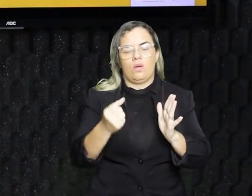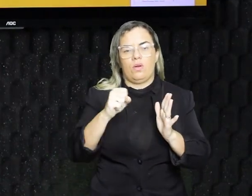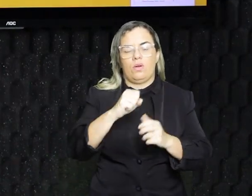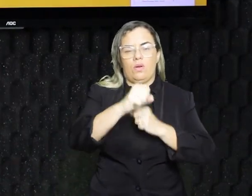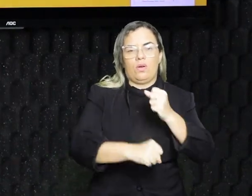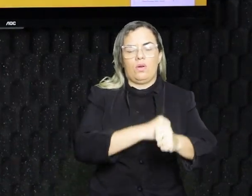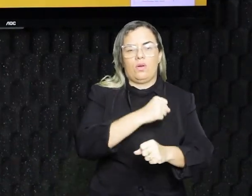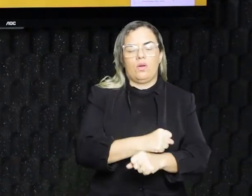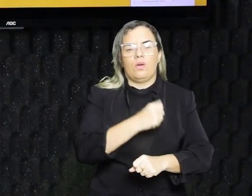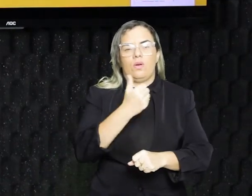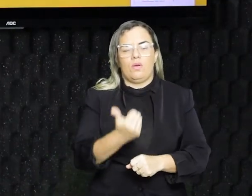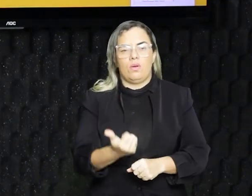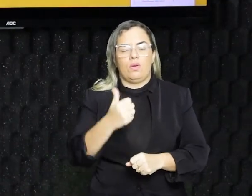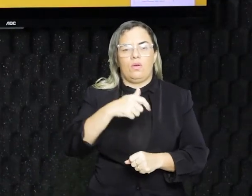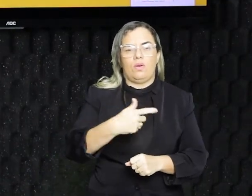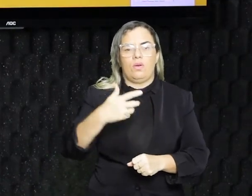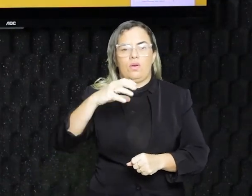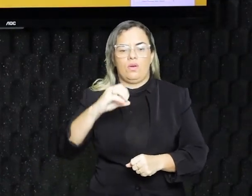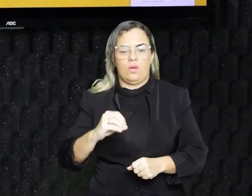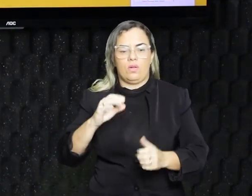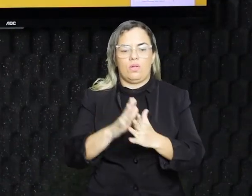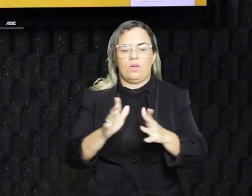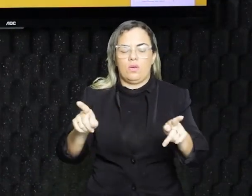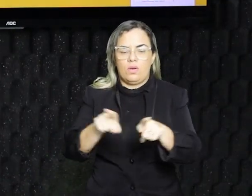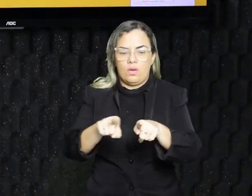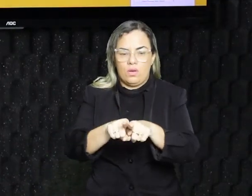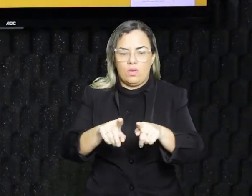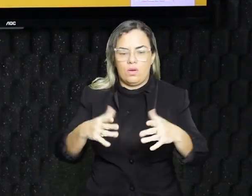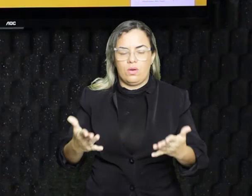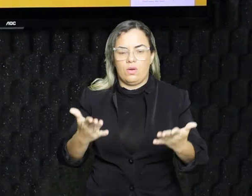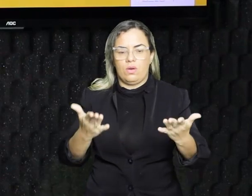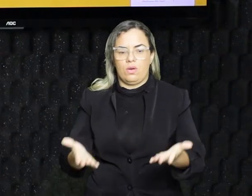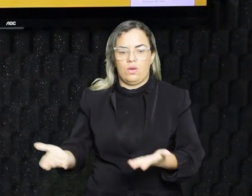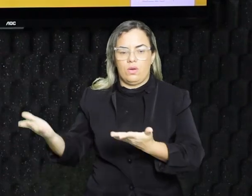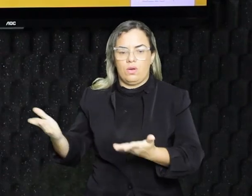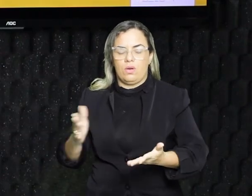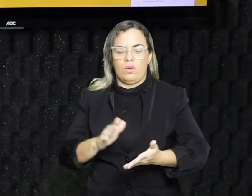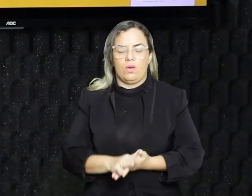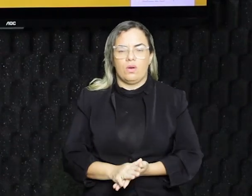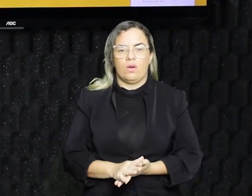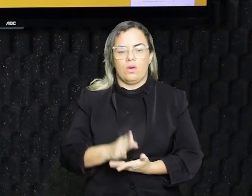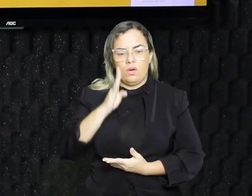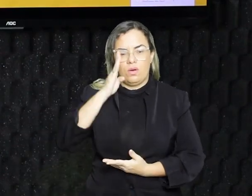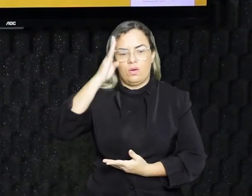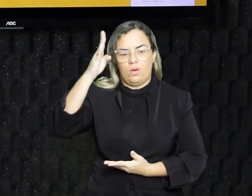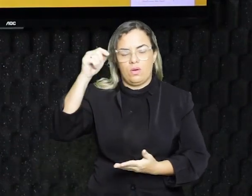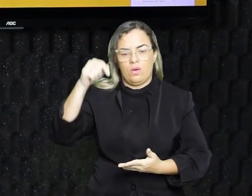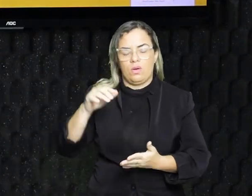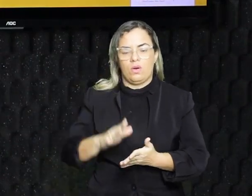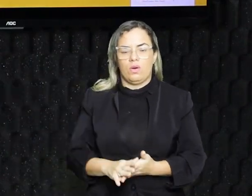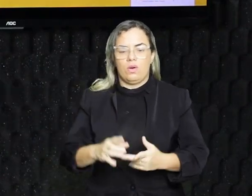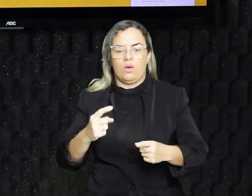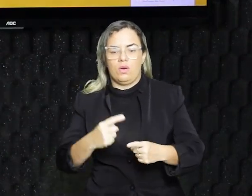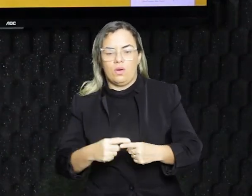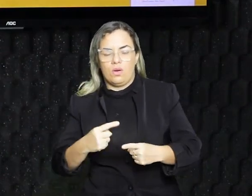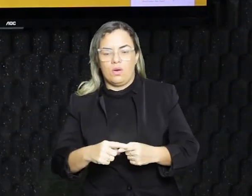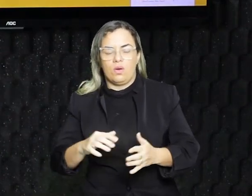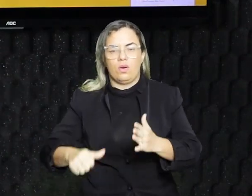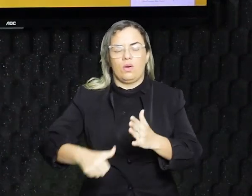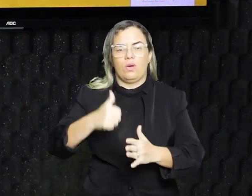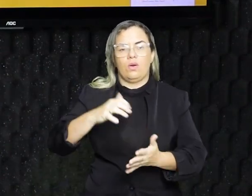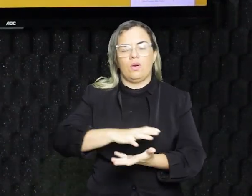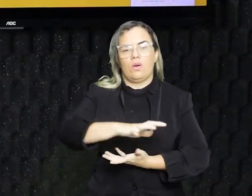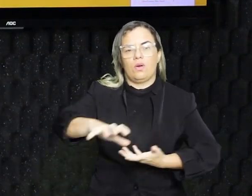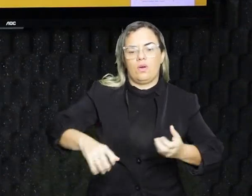1750 também, tá certo? Fator fundamental foi a primeira revolução industrial, não